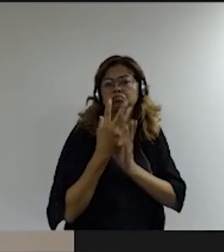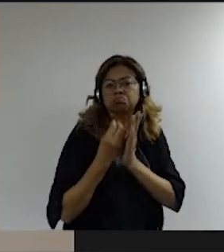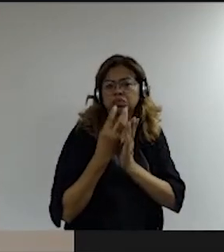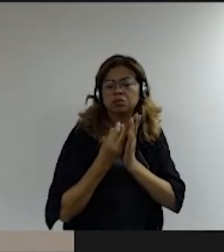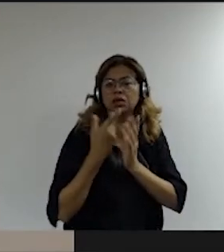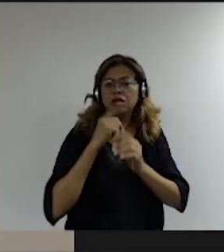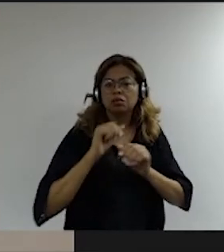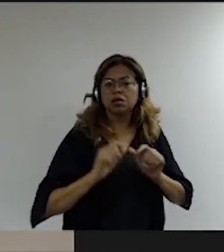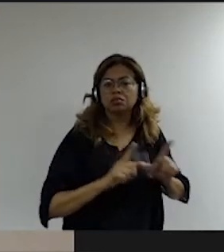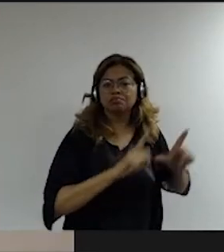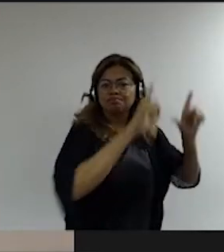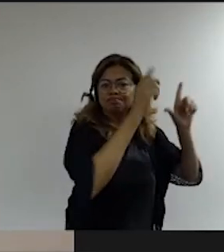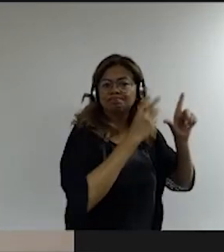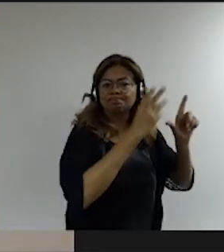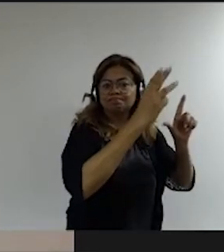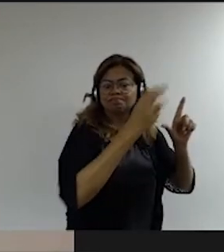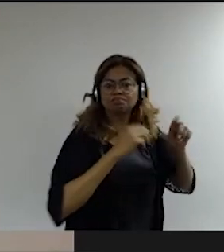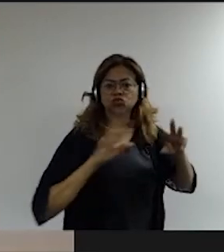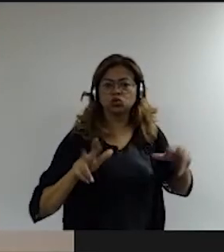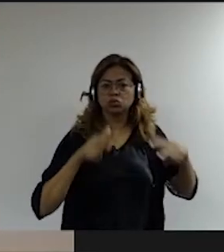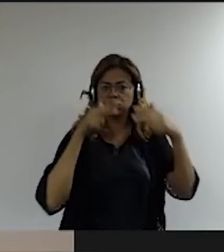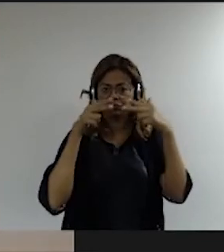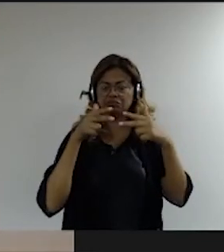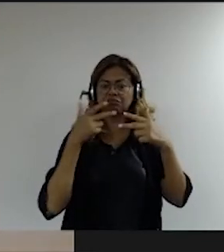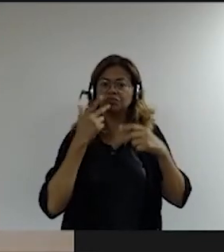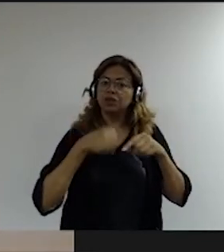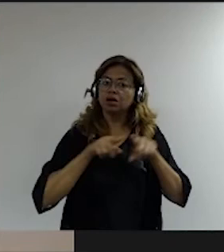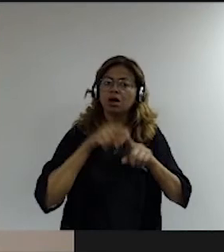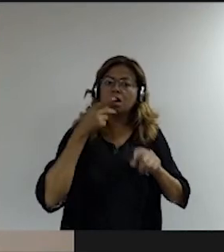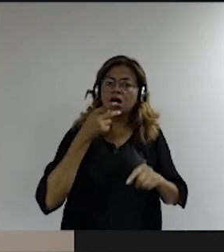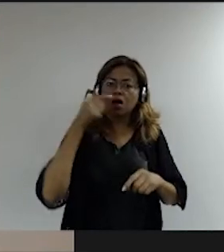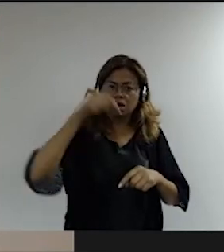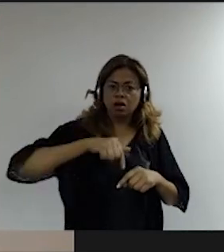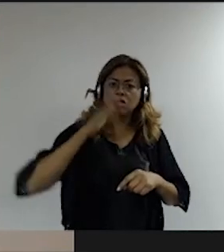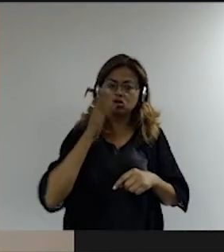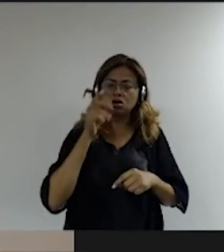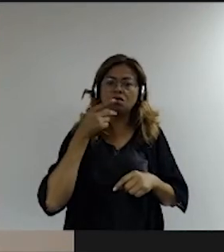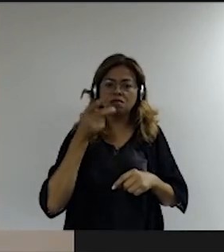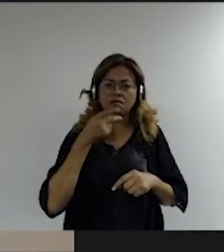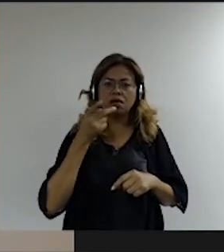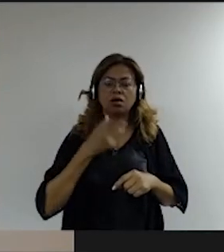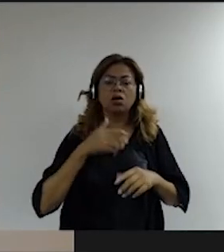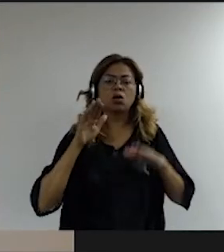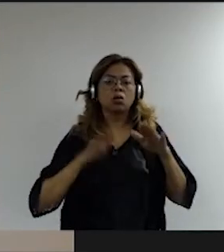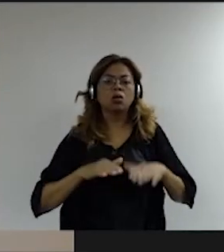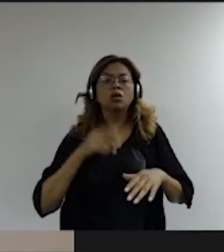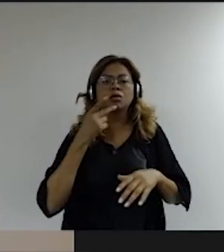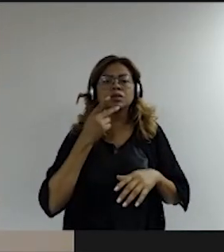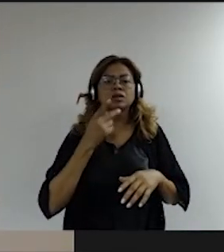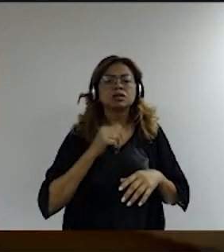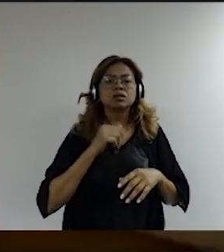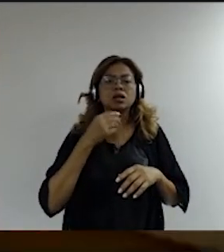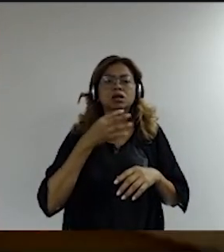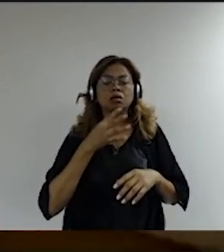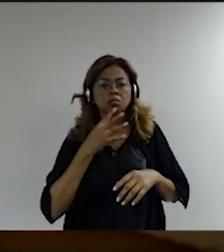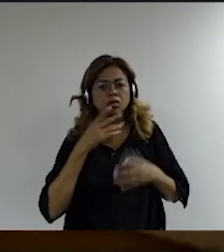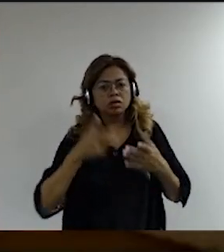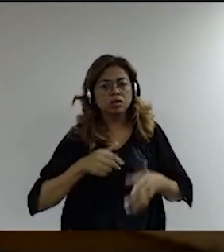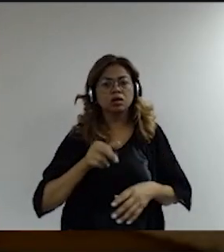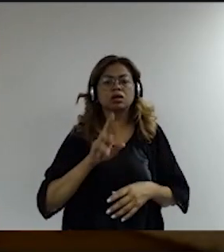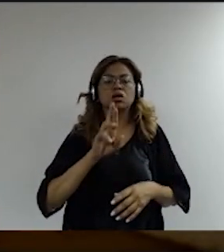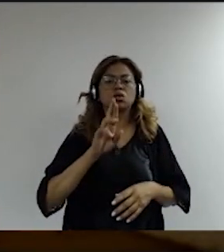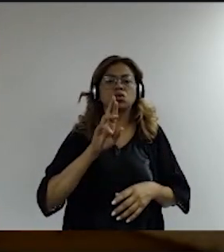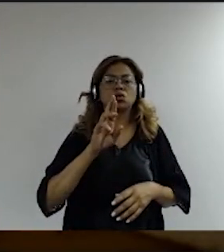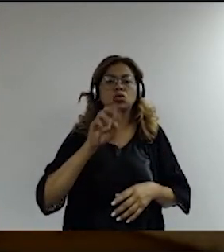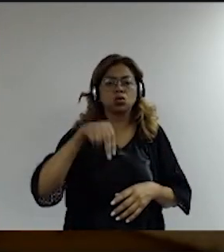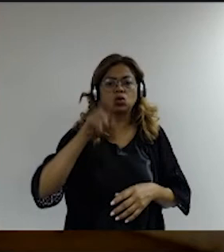gravação da sustentação, e aqui falou, e deve ser reconhecido esse mérito do ministro Noronha, de dizer que